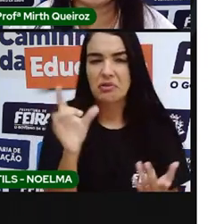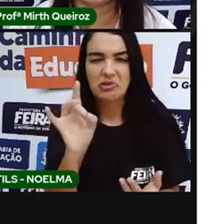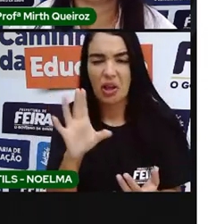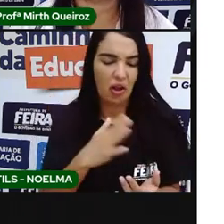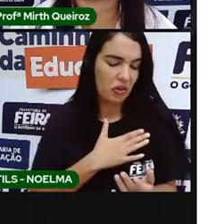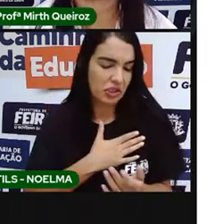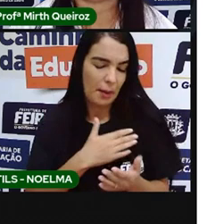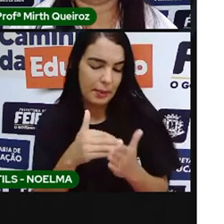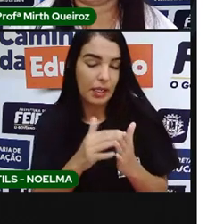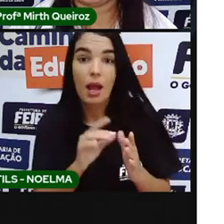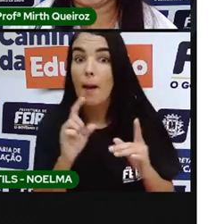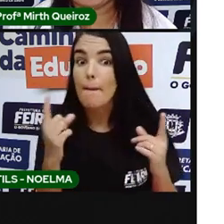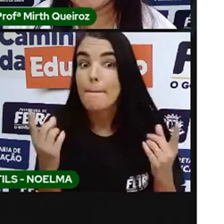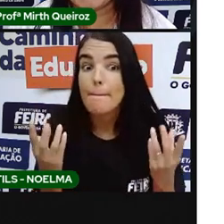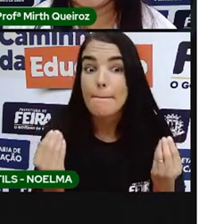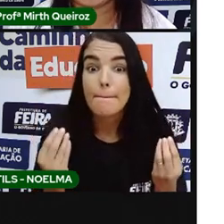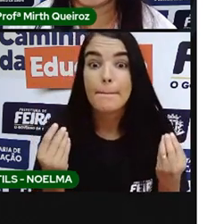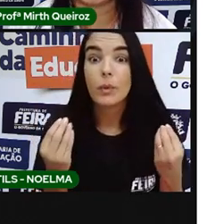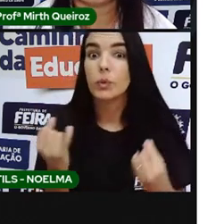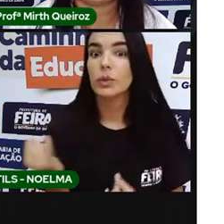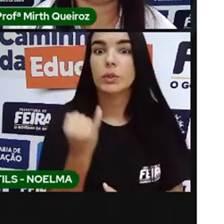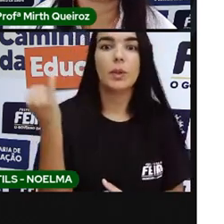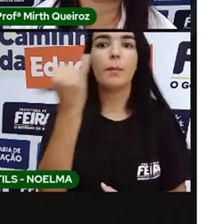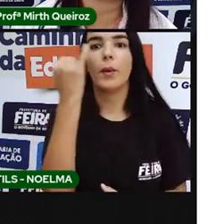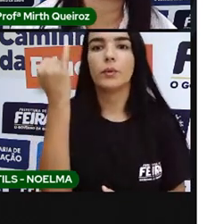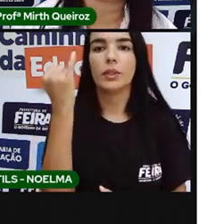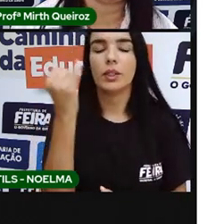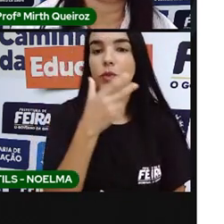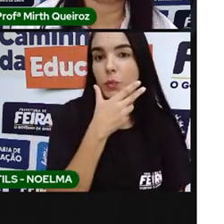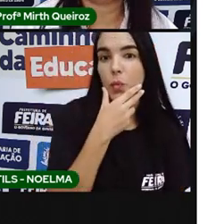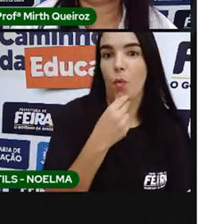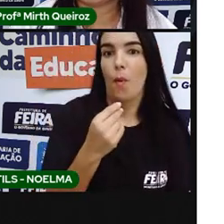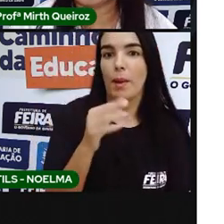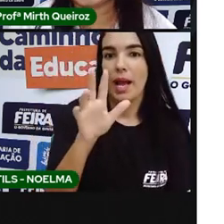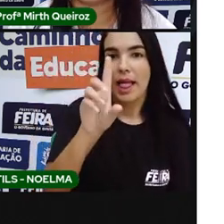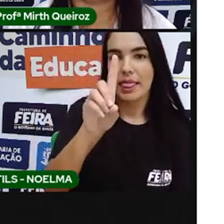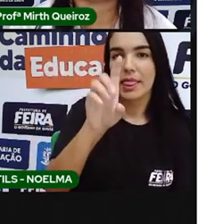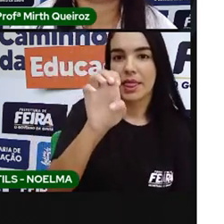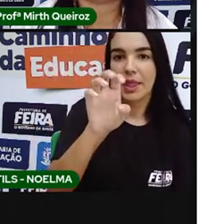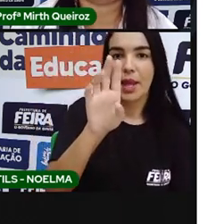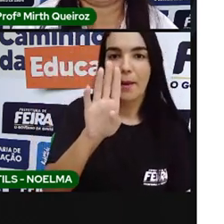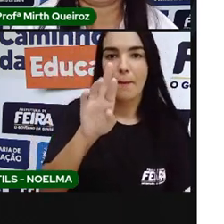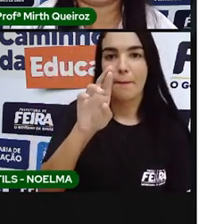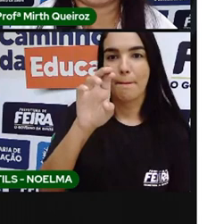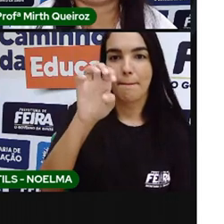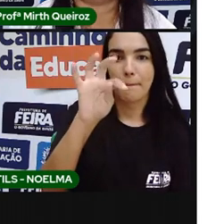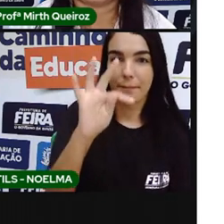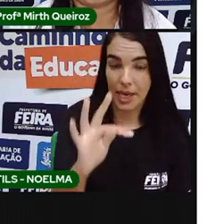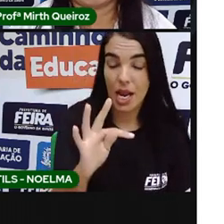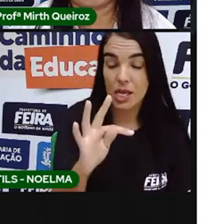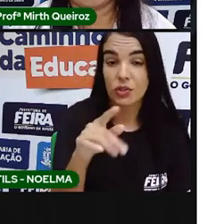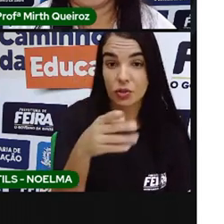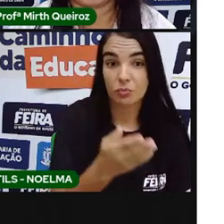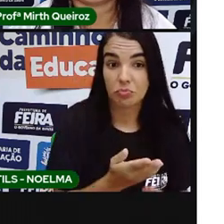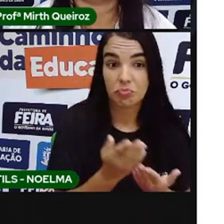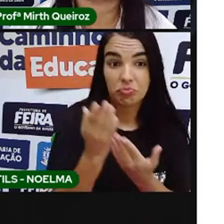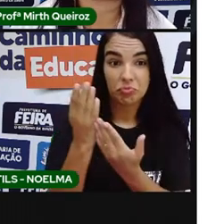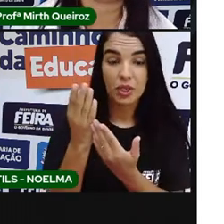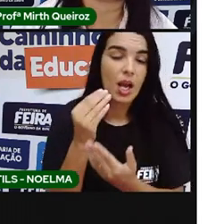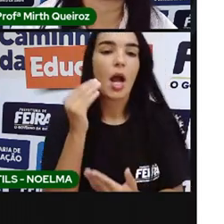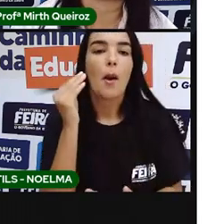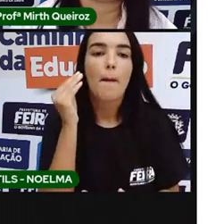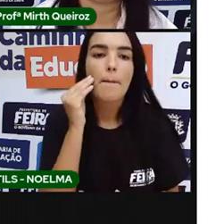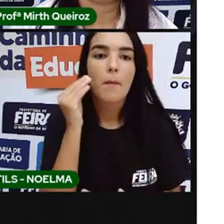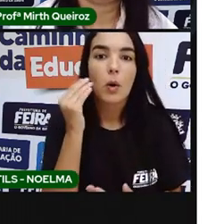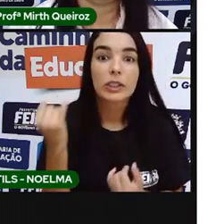ficar não era isso meu gente no caso do pedreiro Oi gente vai dar bastante no